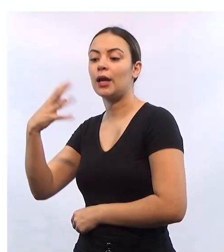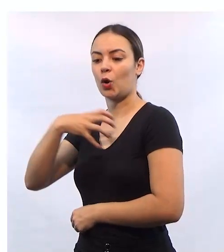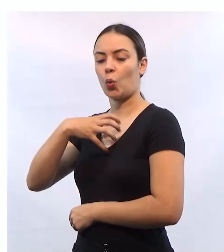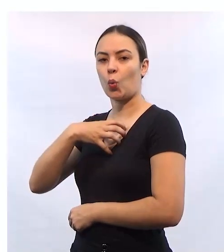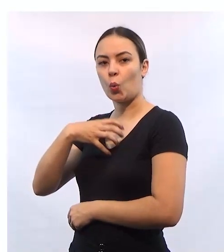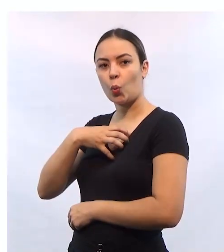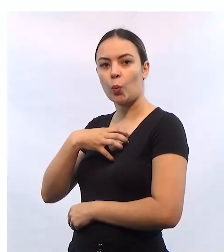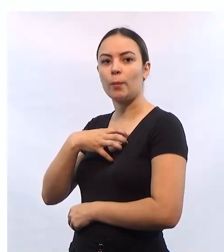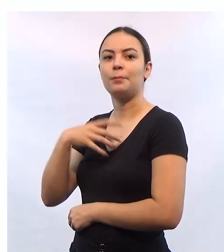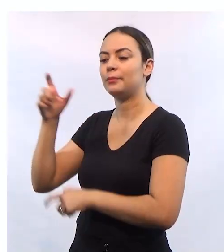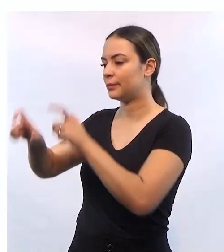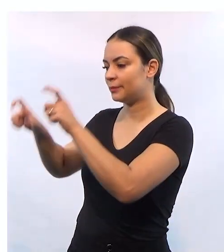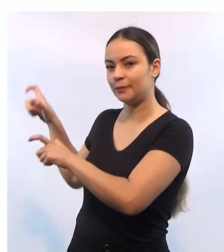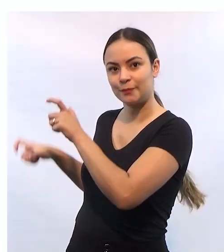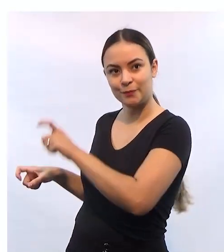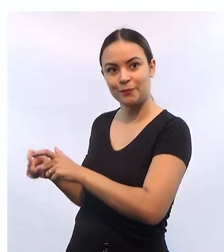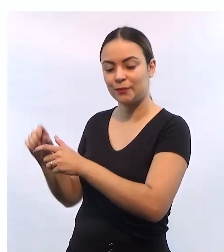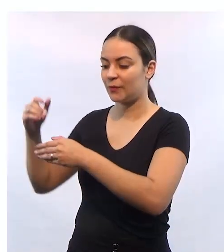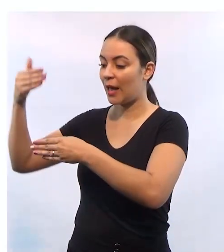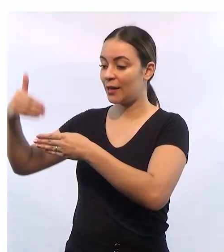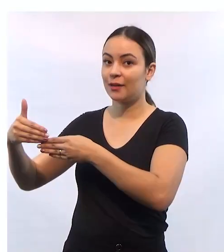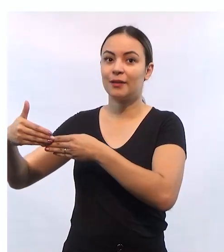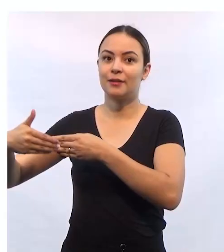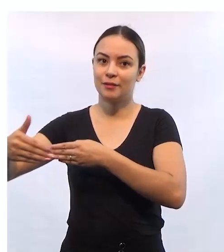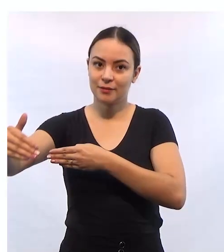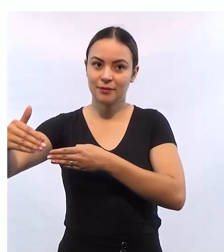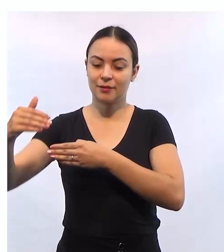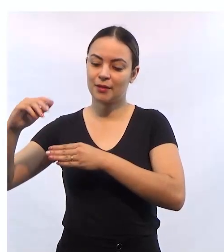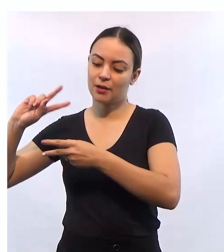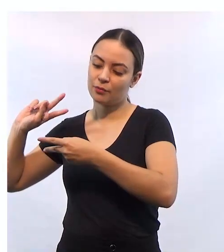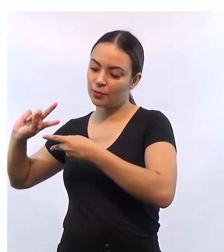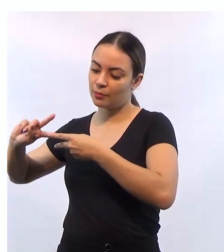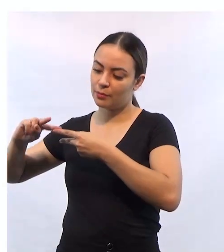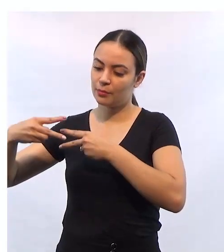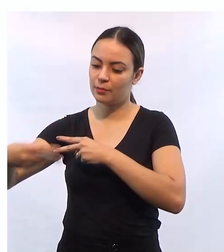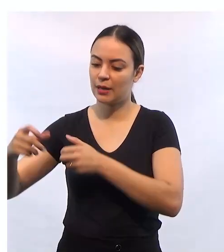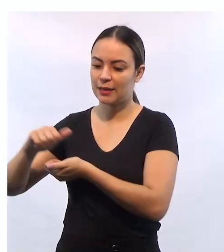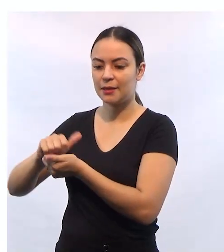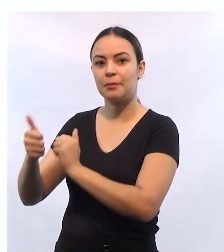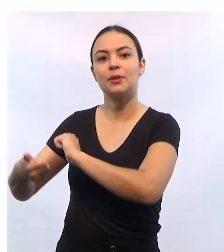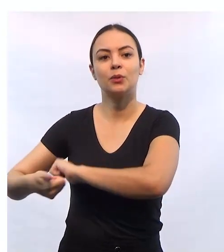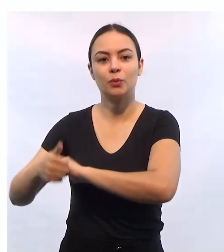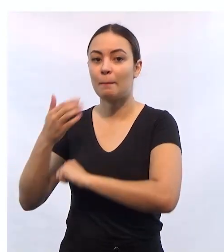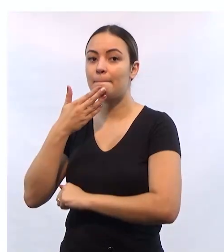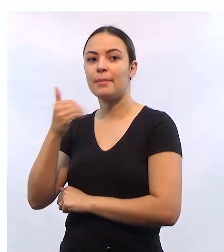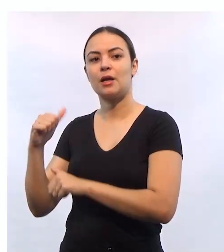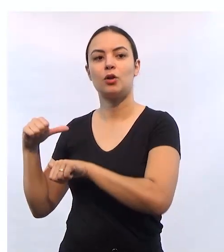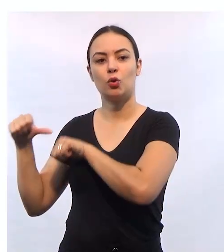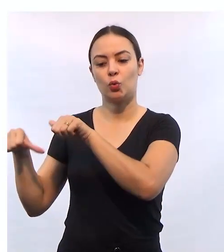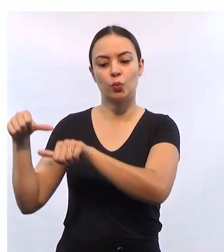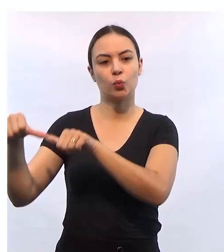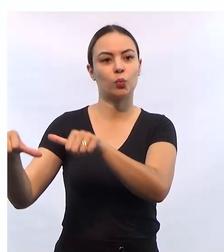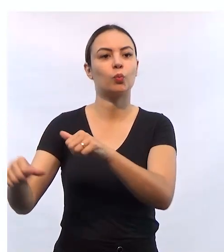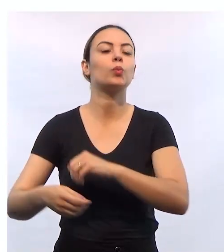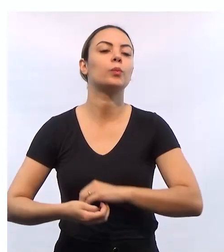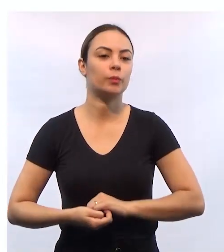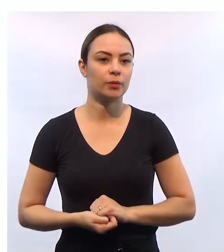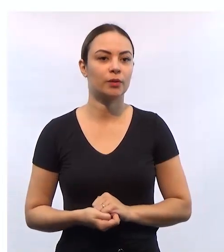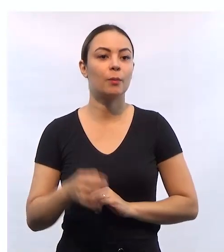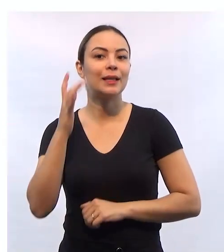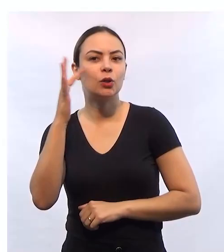trata explicitamente de uma teoria administrativa, olha só, grava bem isso daí, mas sim de